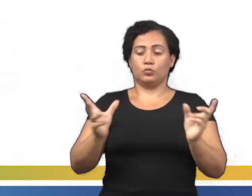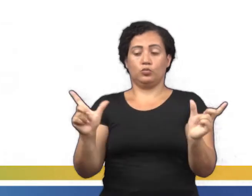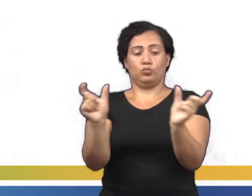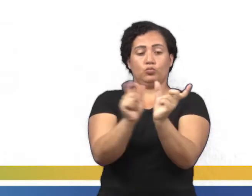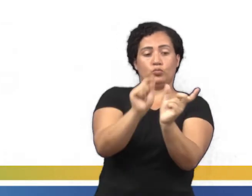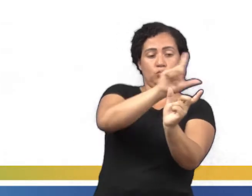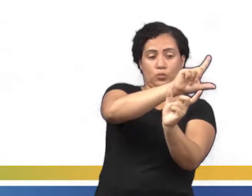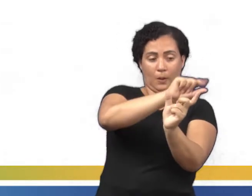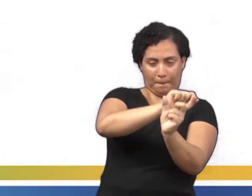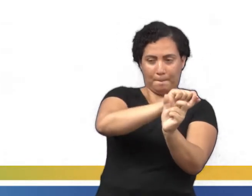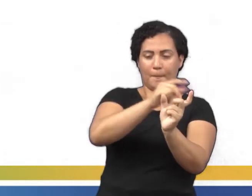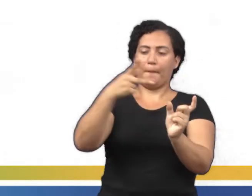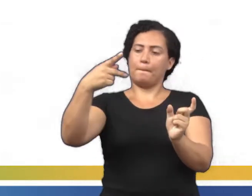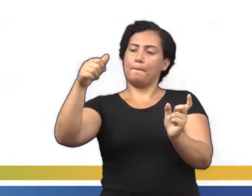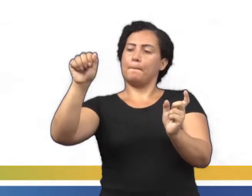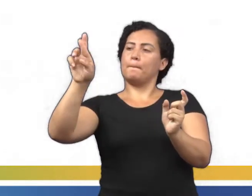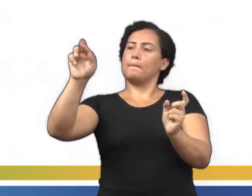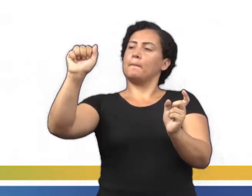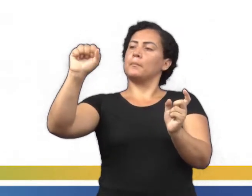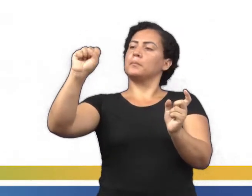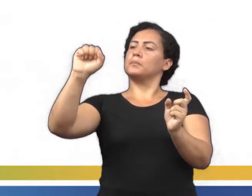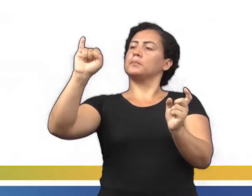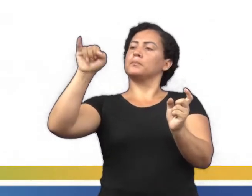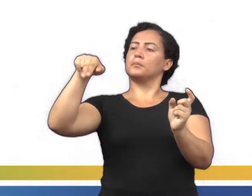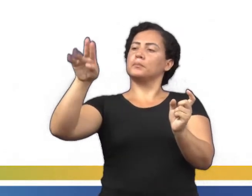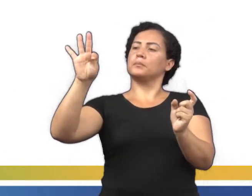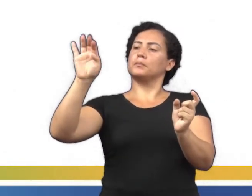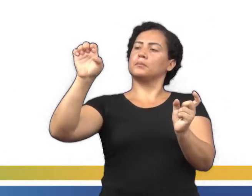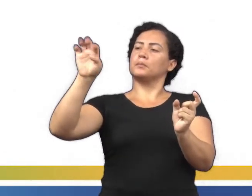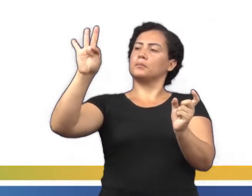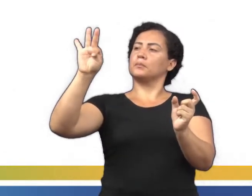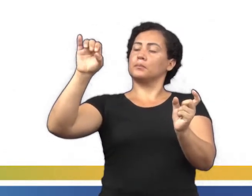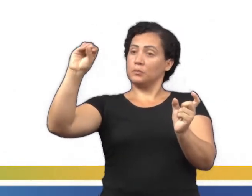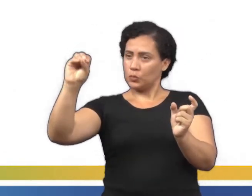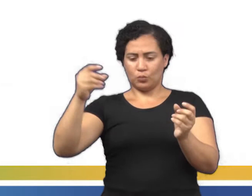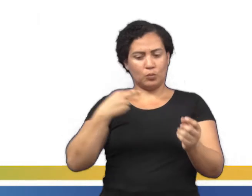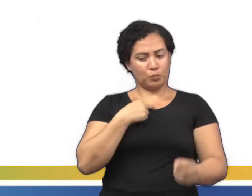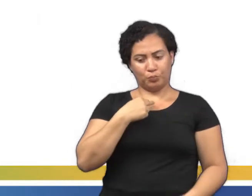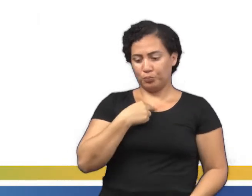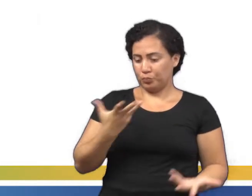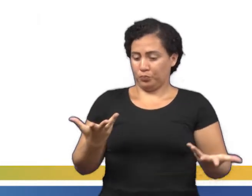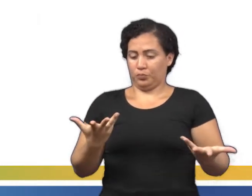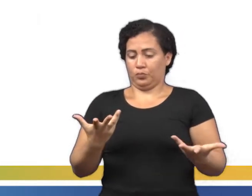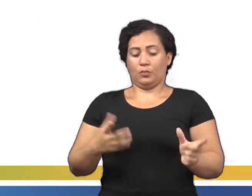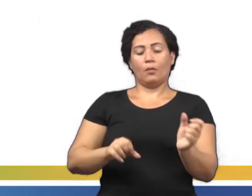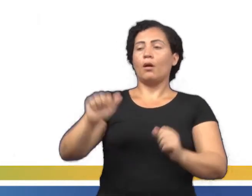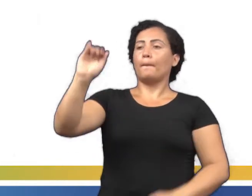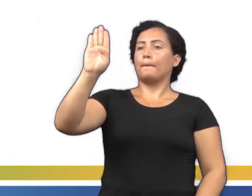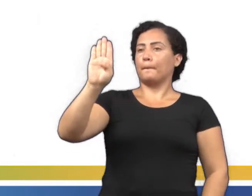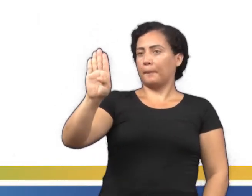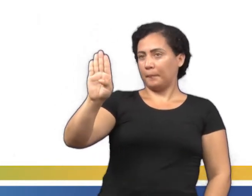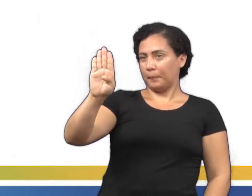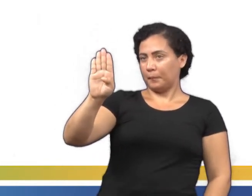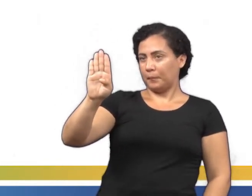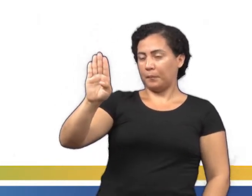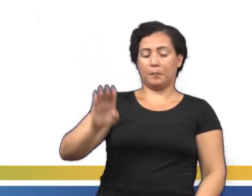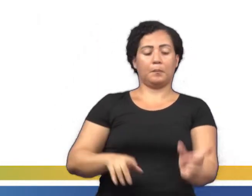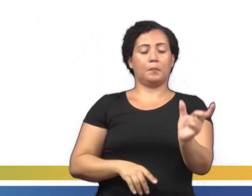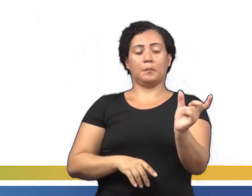é parasintética. Então, não pode ser esse mesmo processo. Letra B,